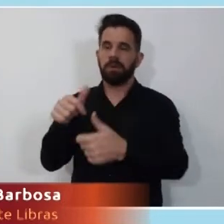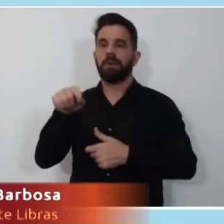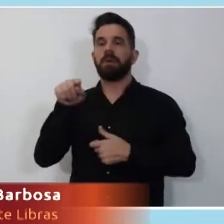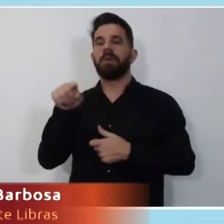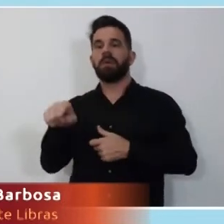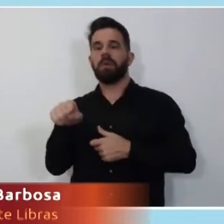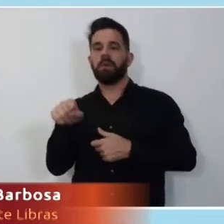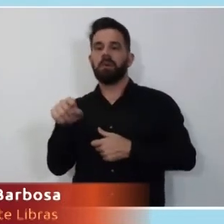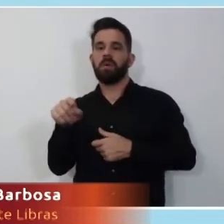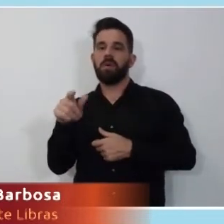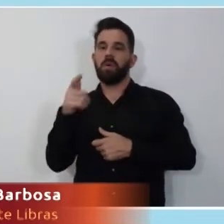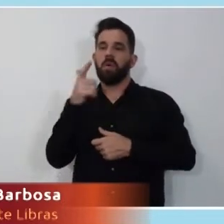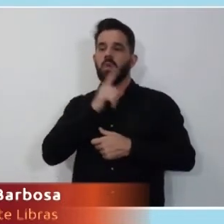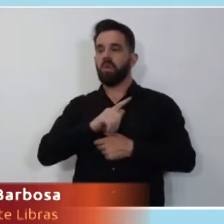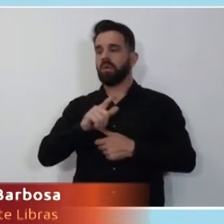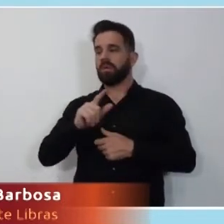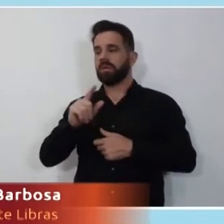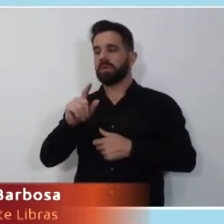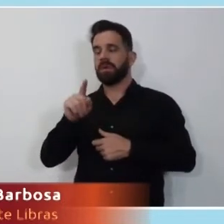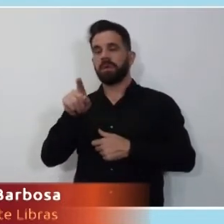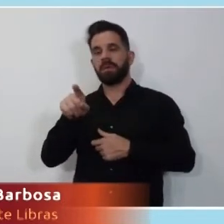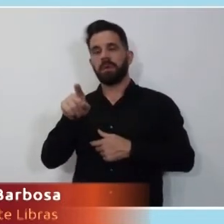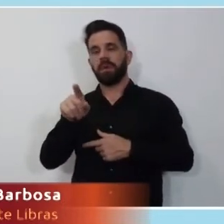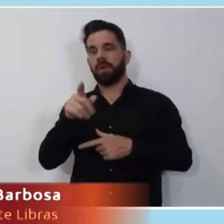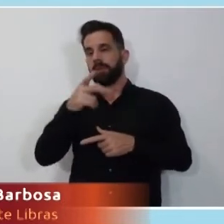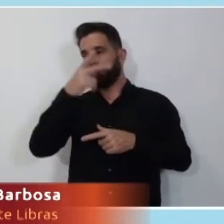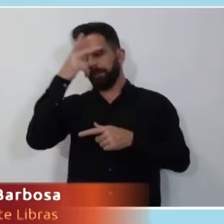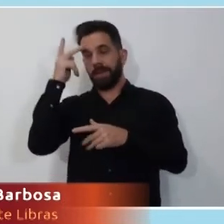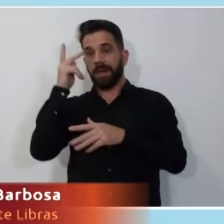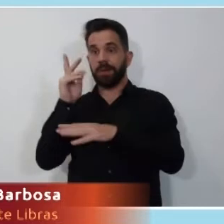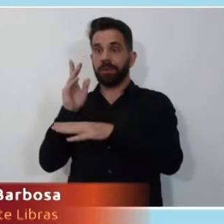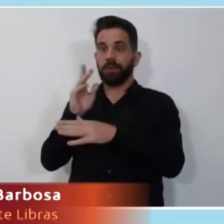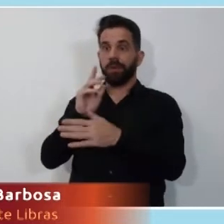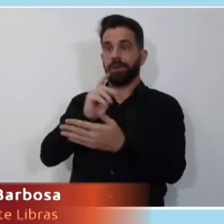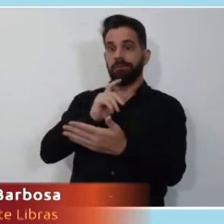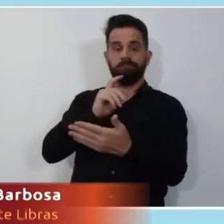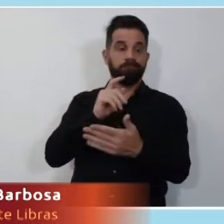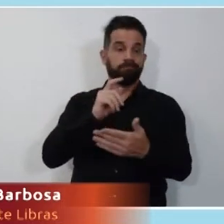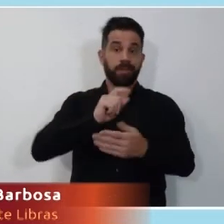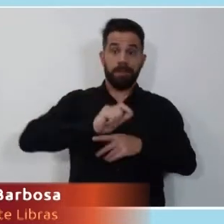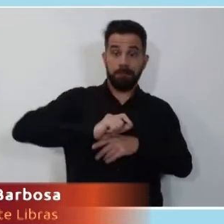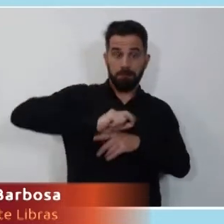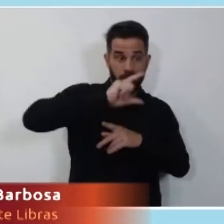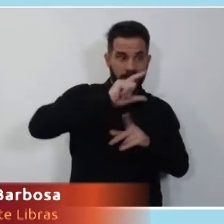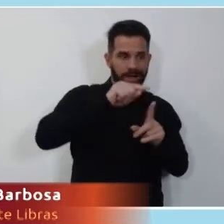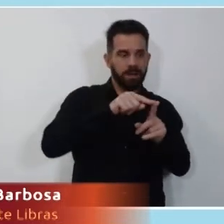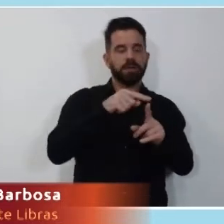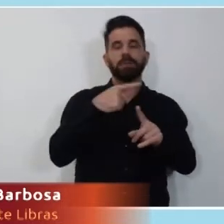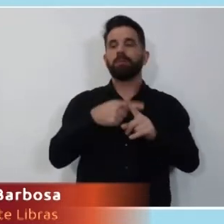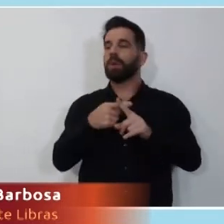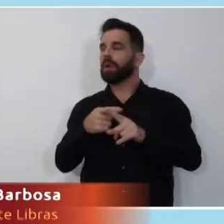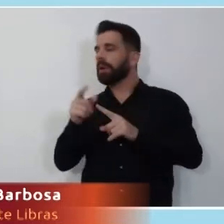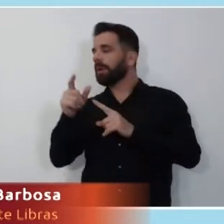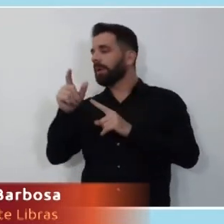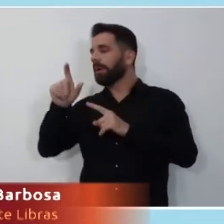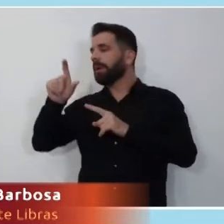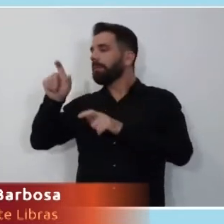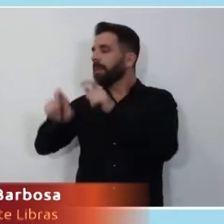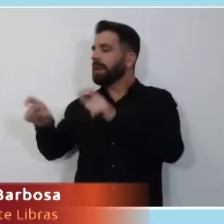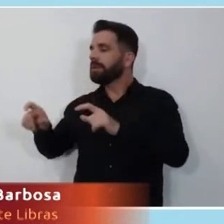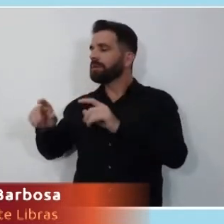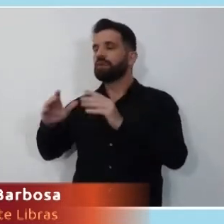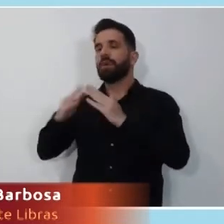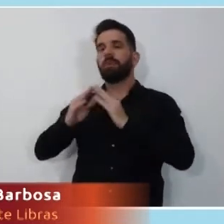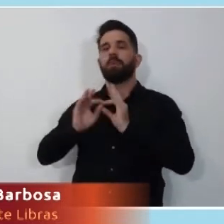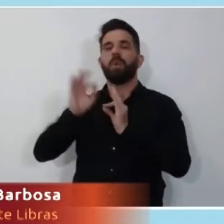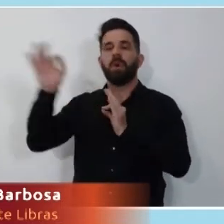cobrir os custos de quem mora mais longe, né? Desafortunadamente, a característica das cidades latino-americanas é que você tem pessoas com menos